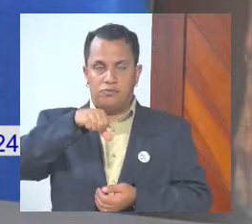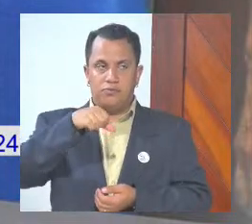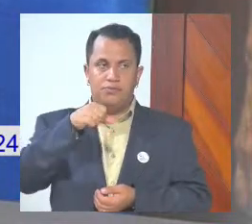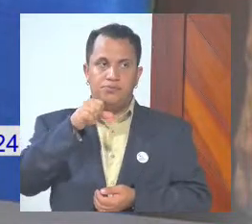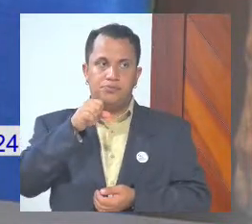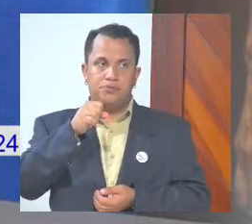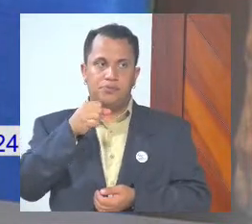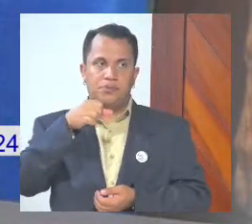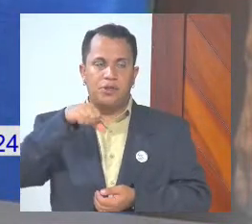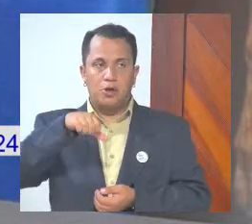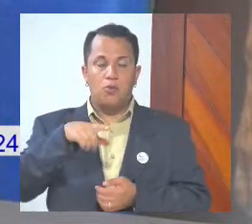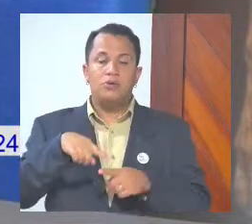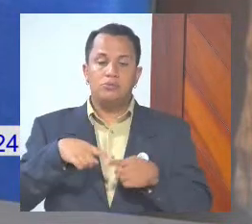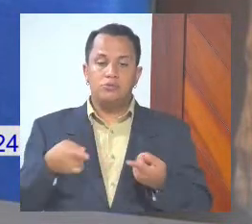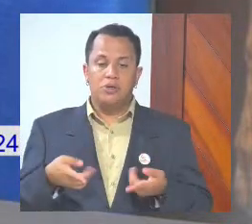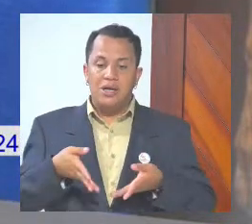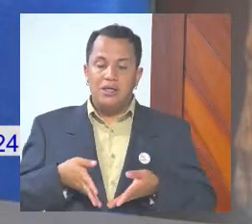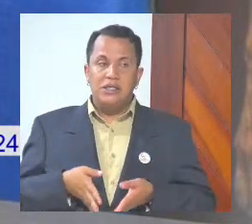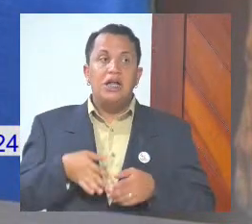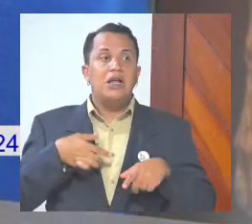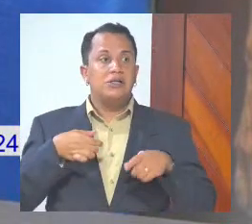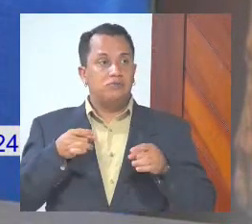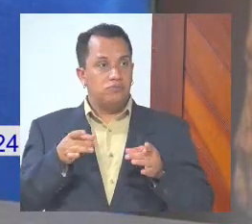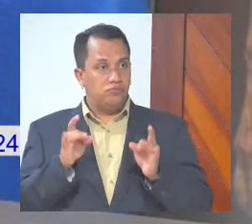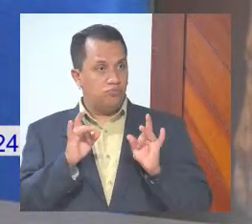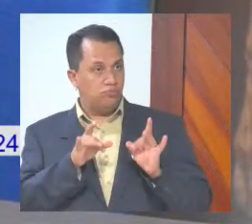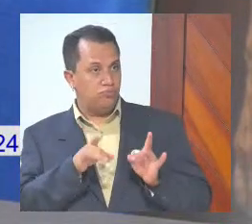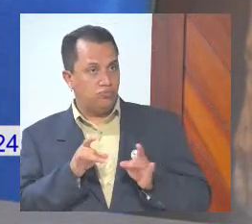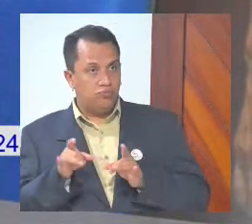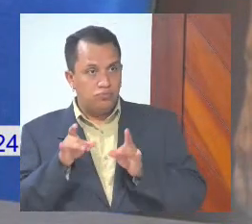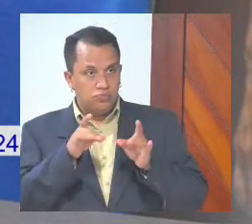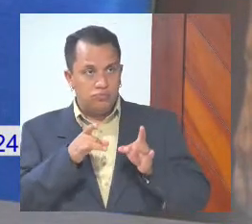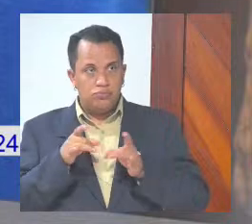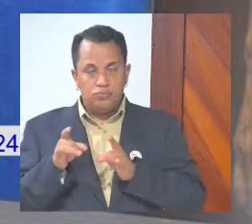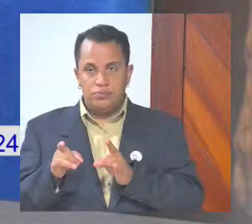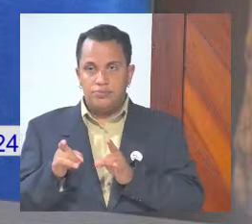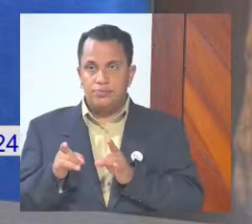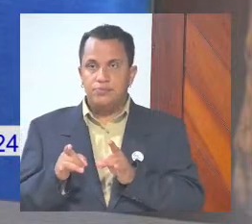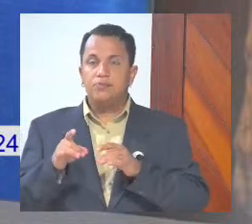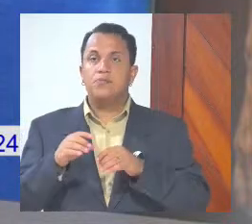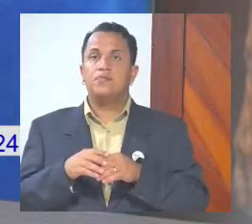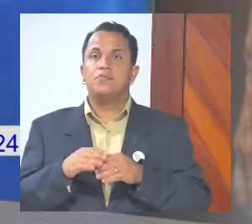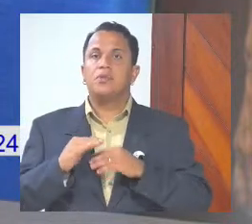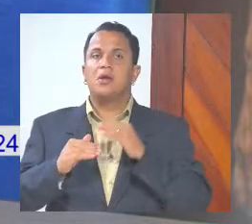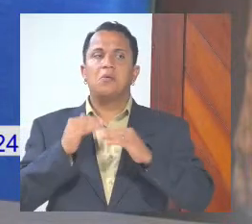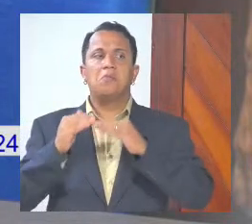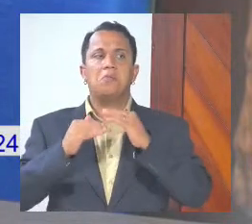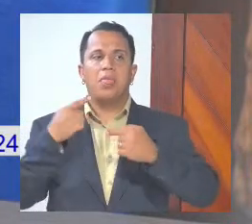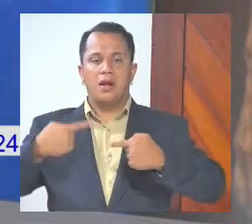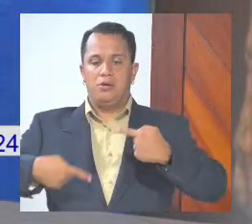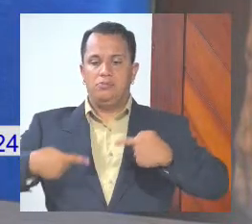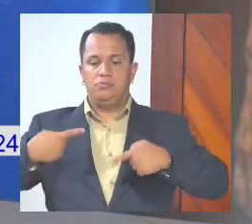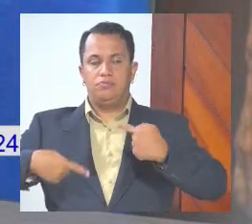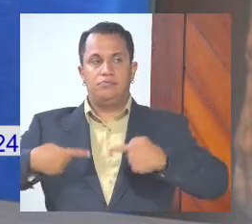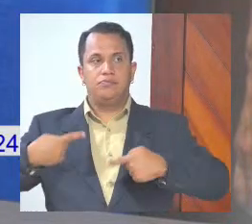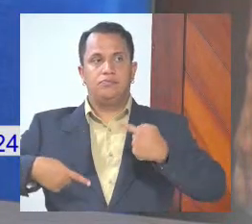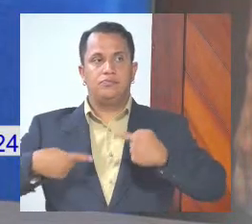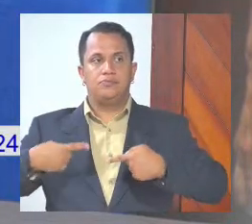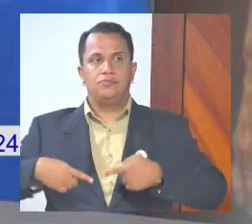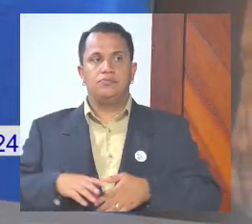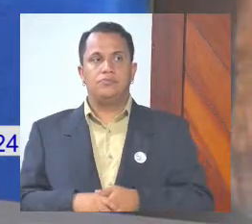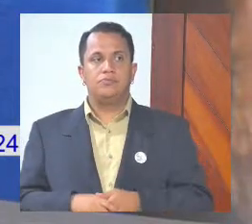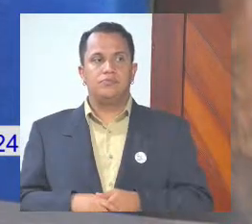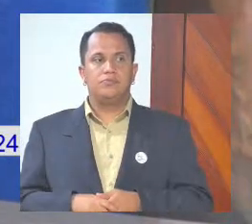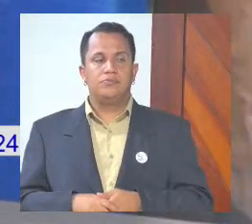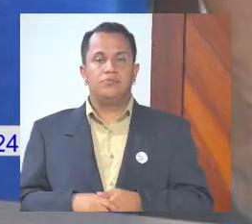grande comerciante desta cidade, diversificando seus negócios. Ingressou na carreira política, onde